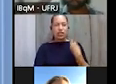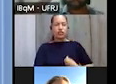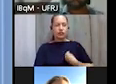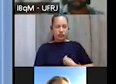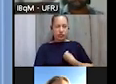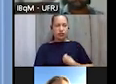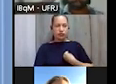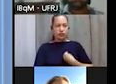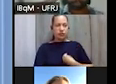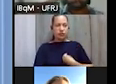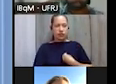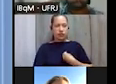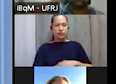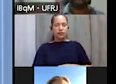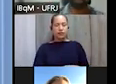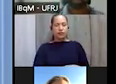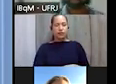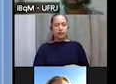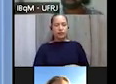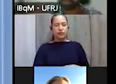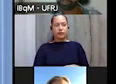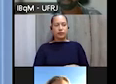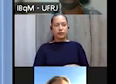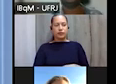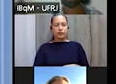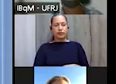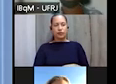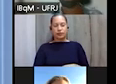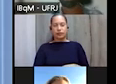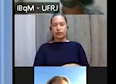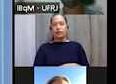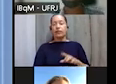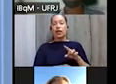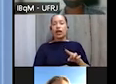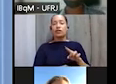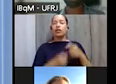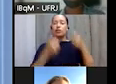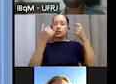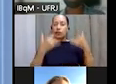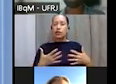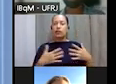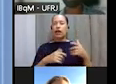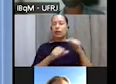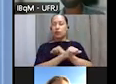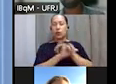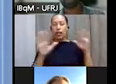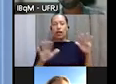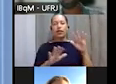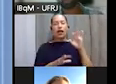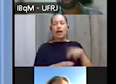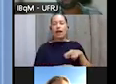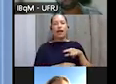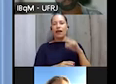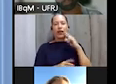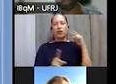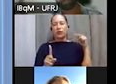ciência brasileira hoje, e o que eu posso falar de uma maneira muito clara, é o não reconhecimento dos